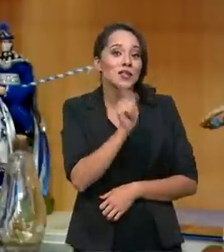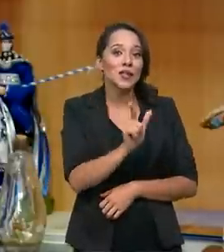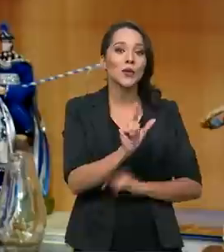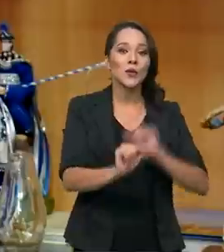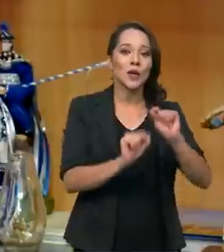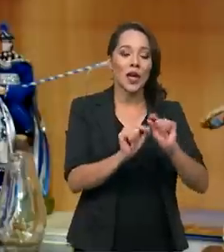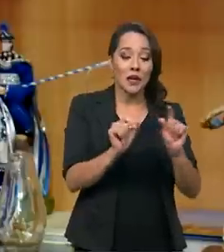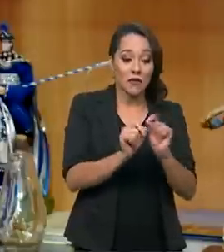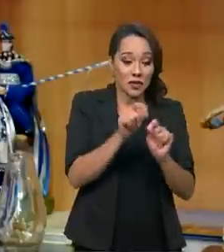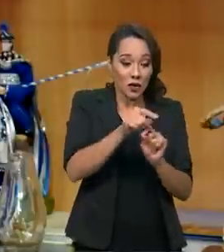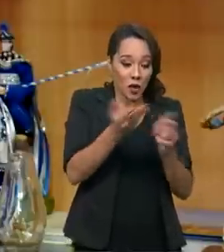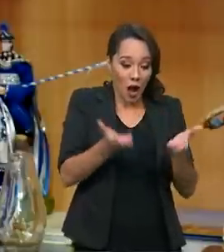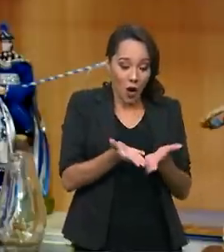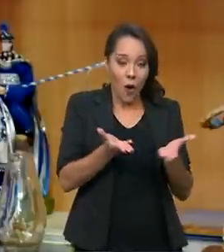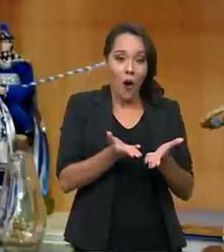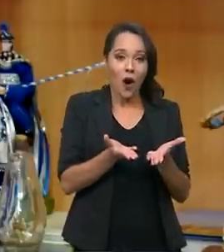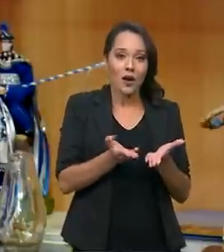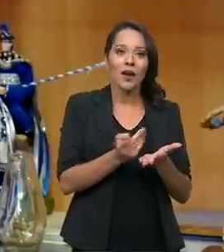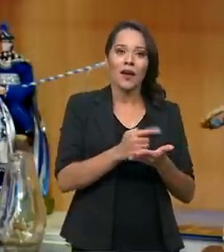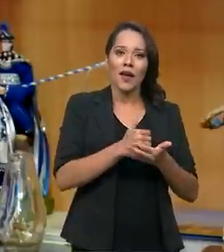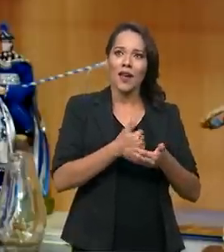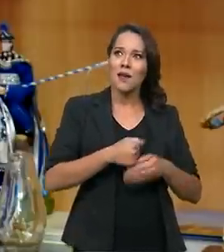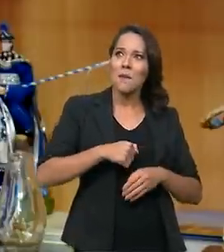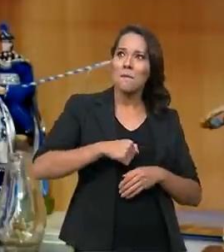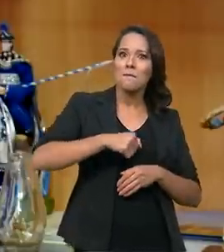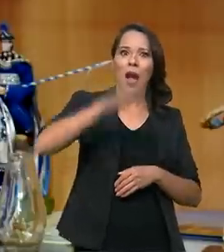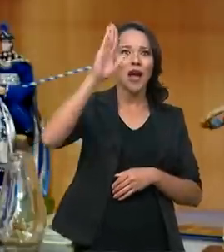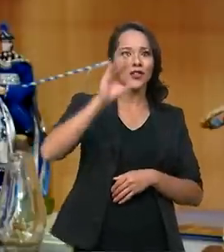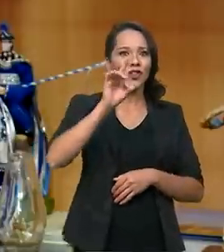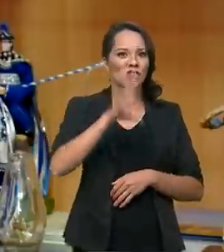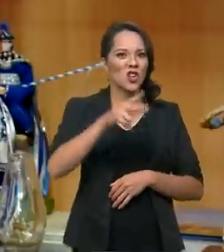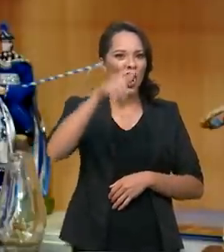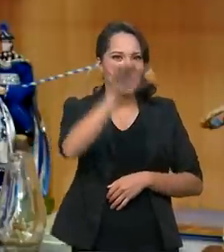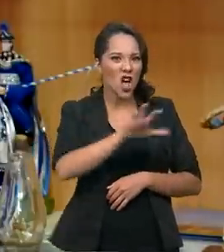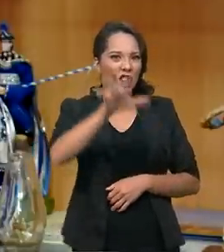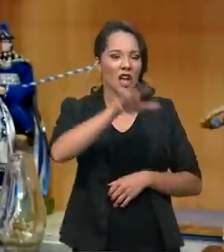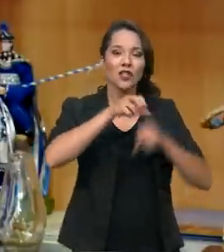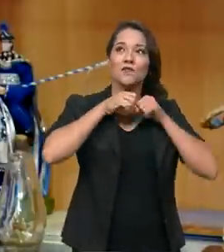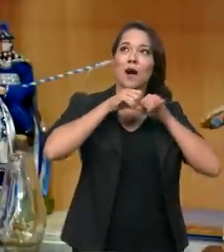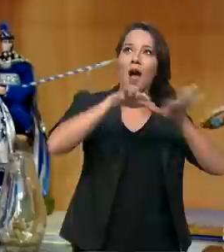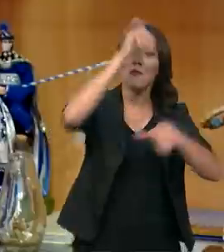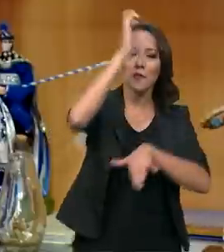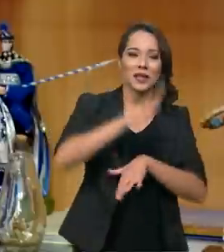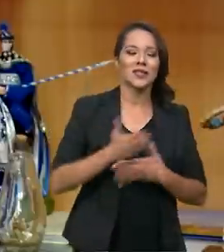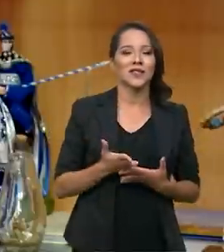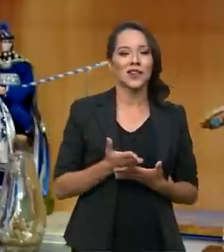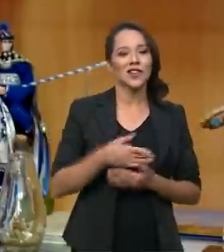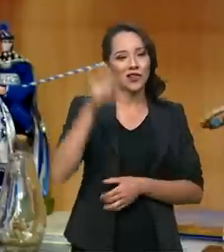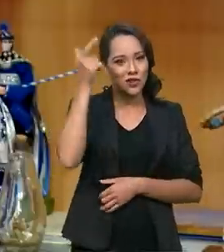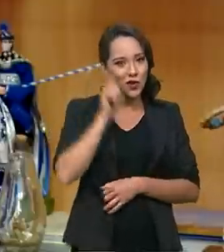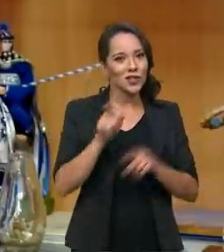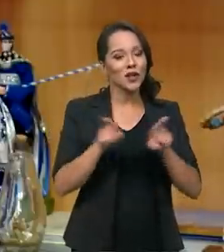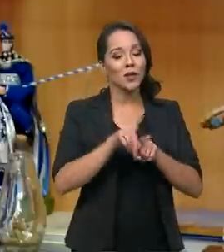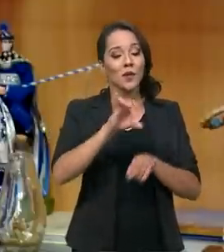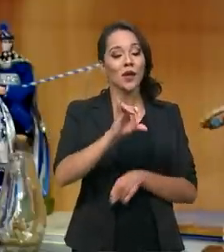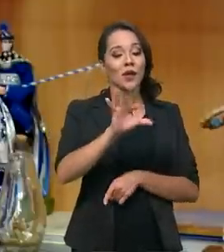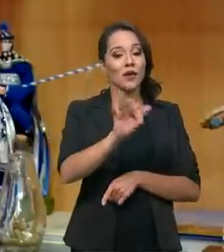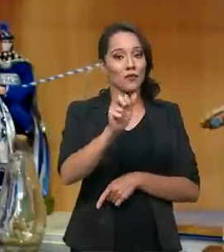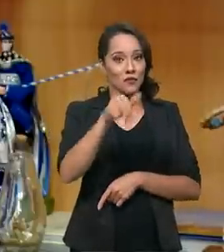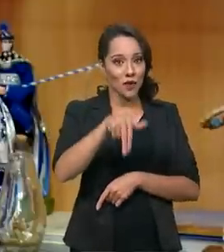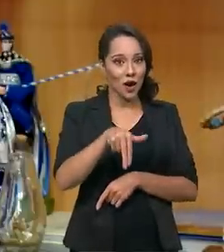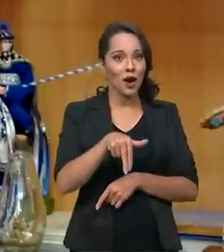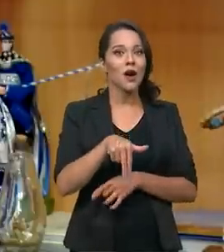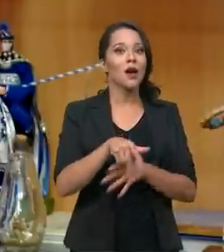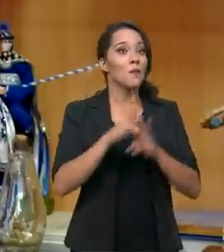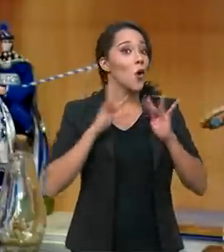fazer com que ele transcendesse apenas um nordeste e a gente conseguiu através do infame diga-se